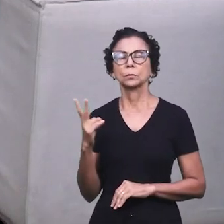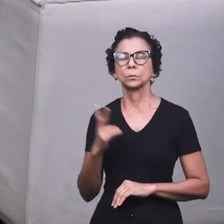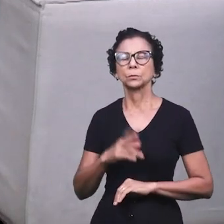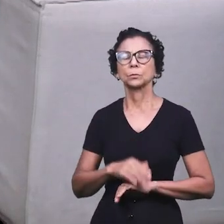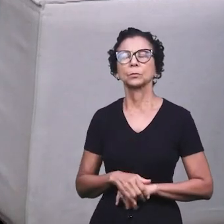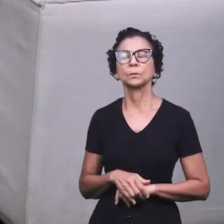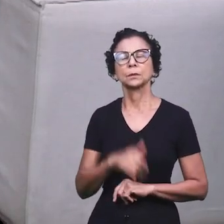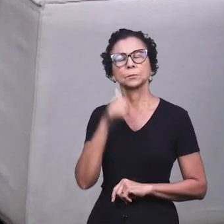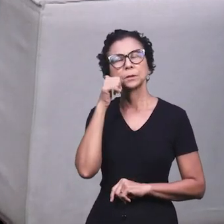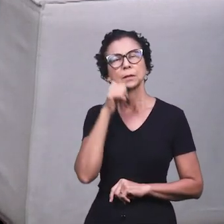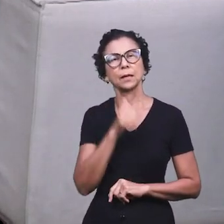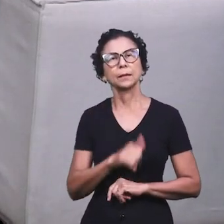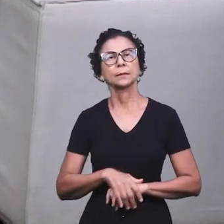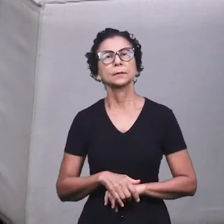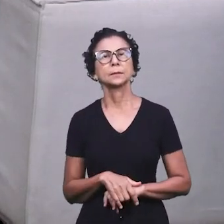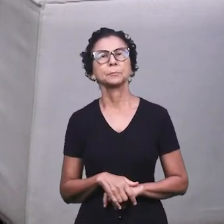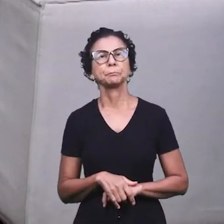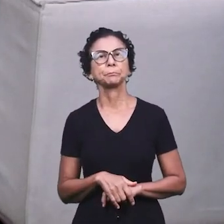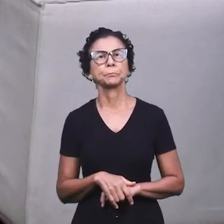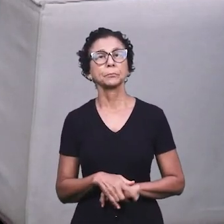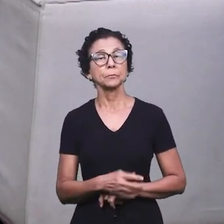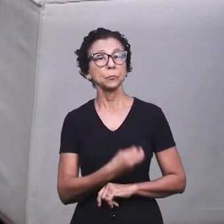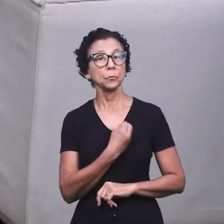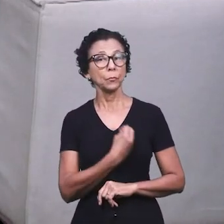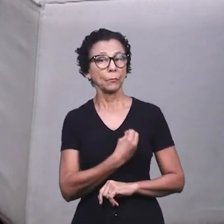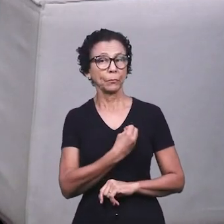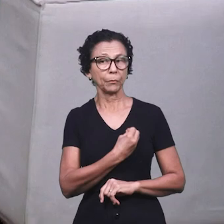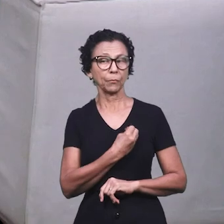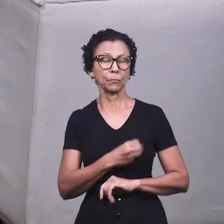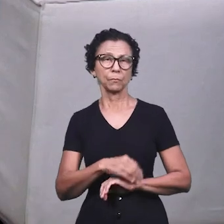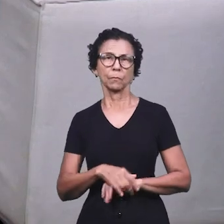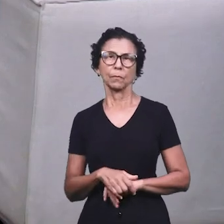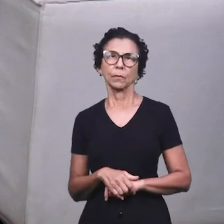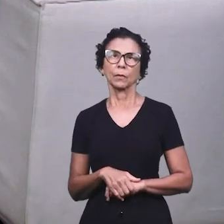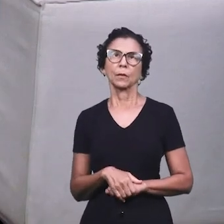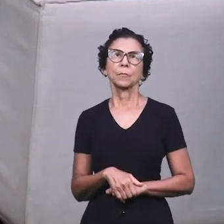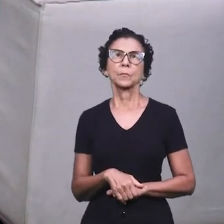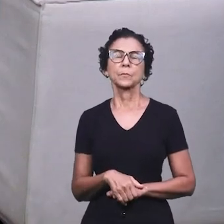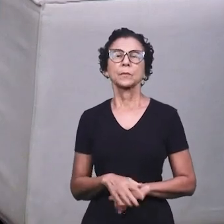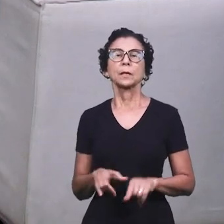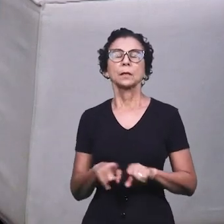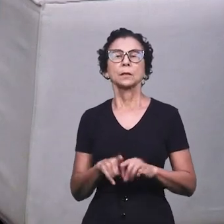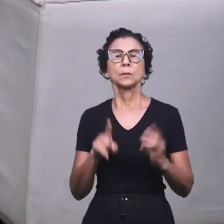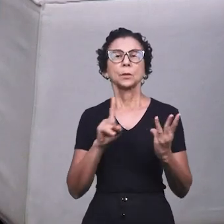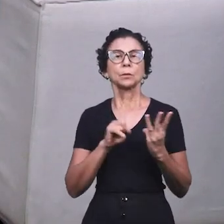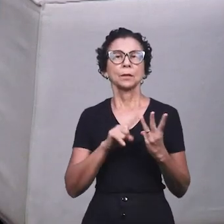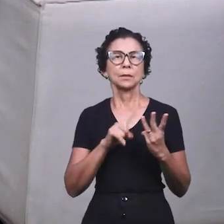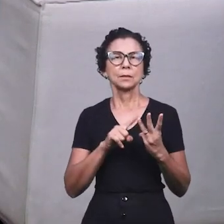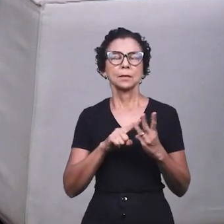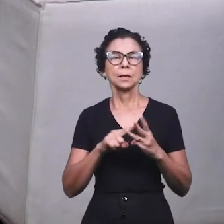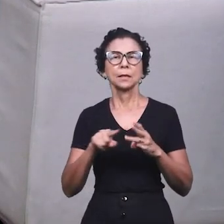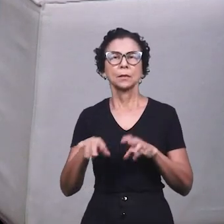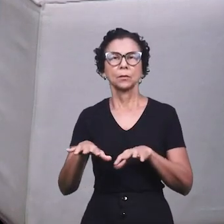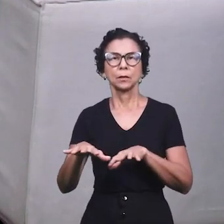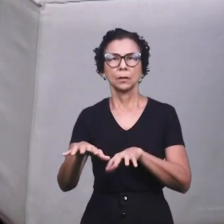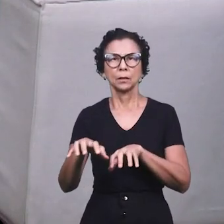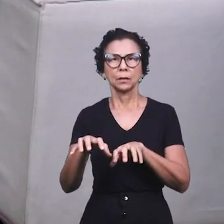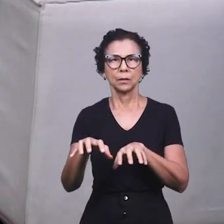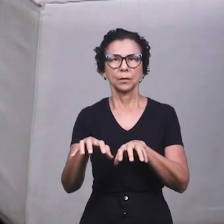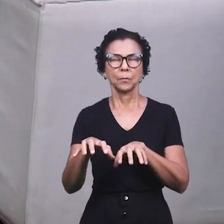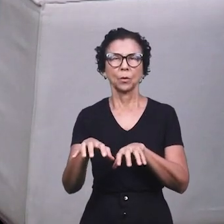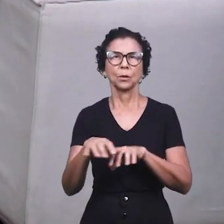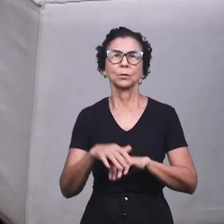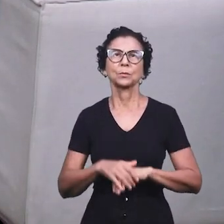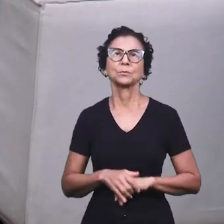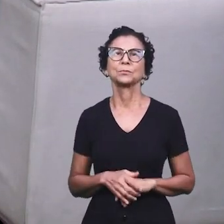a Ana Paula, também aqui no estúdio, e participando conosco de forma remota, nós temos